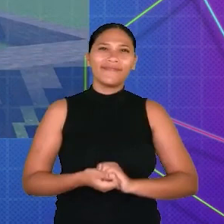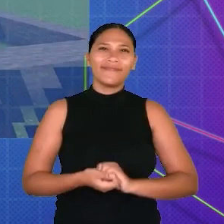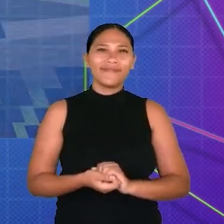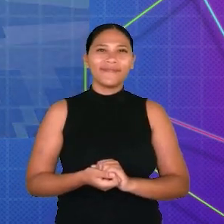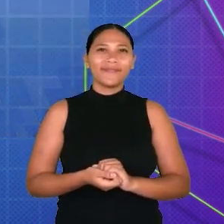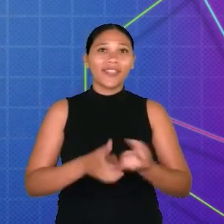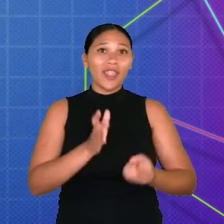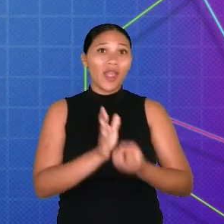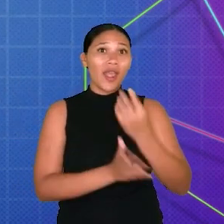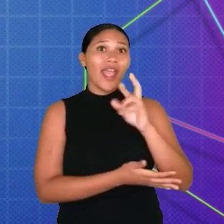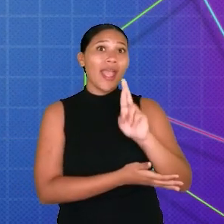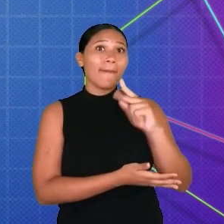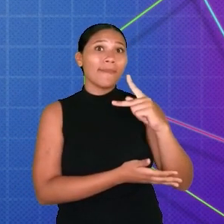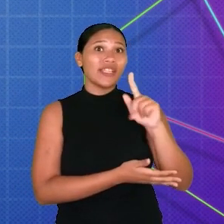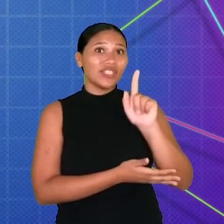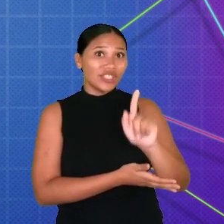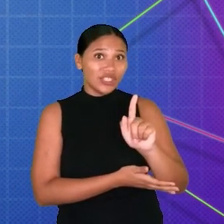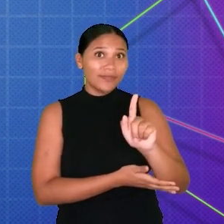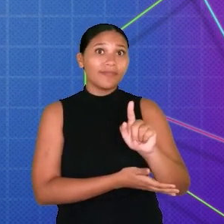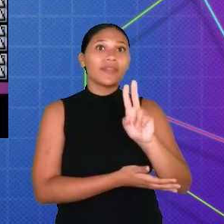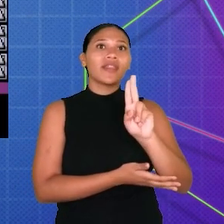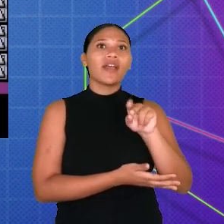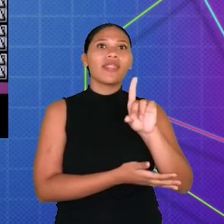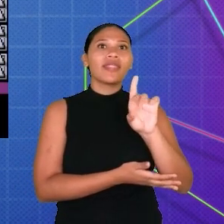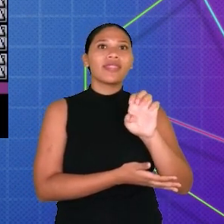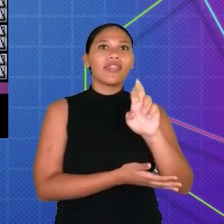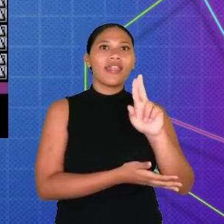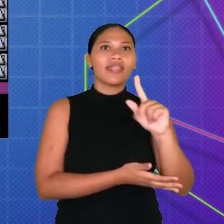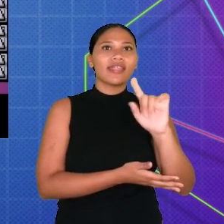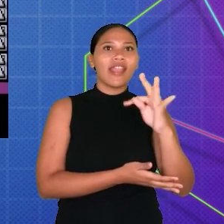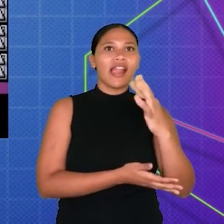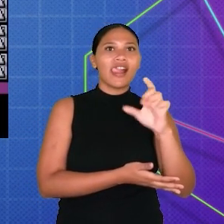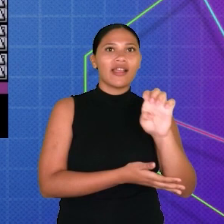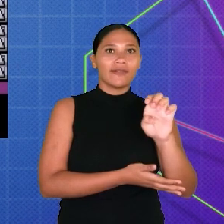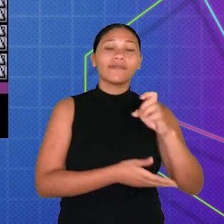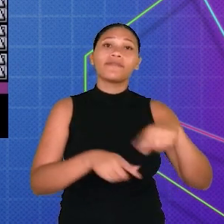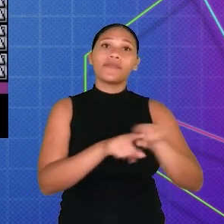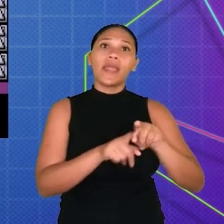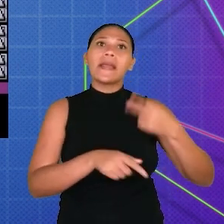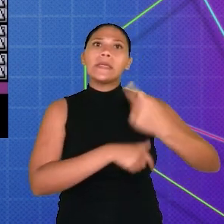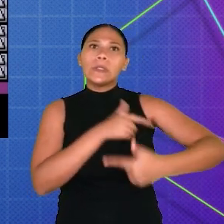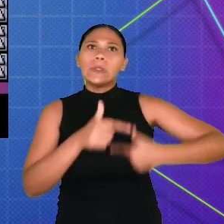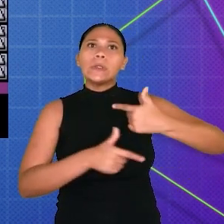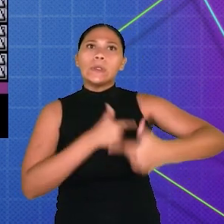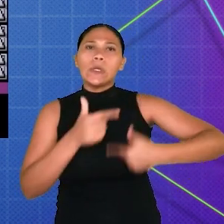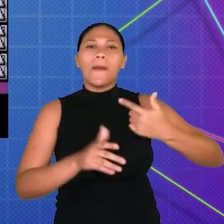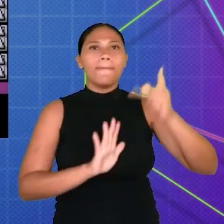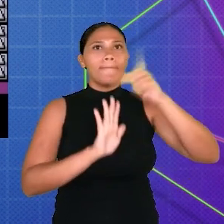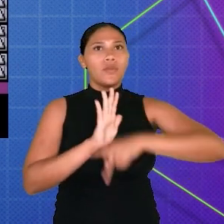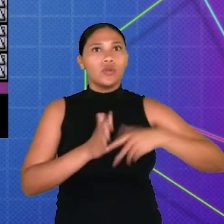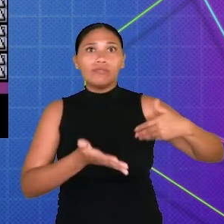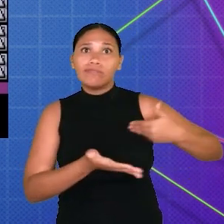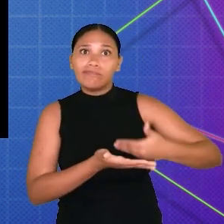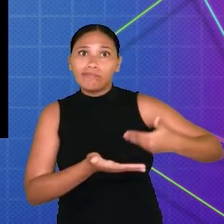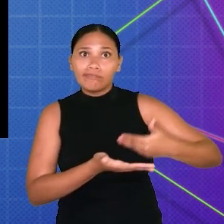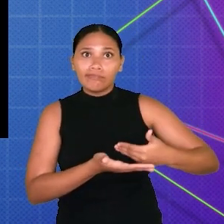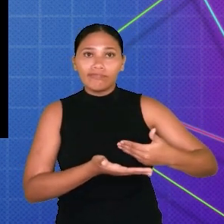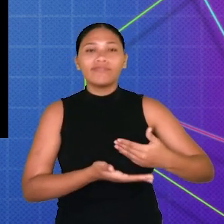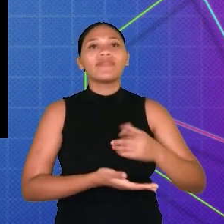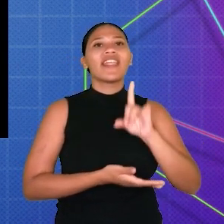poço de água. O criador do RPG de sucesso Undertale, Toby Fox, está trabalhando arduamente no seu projeto mais